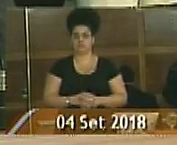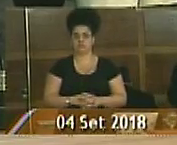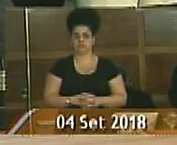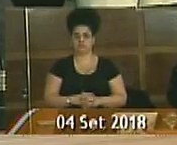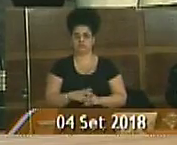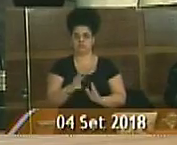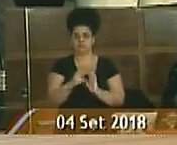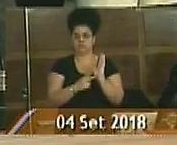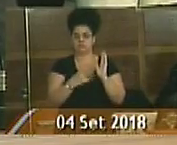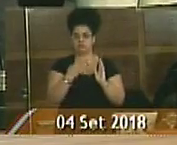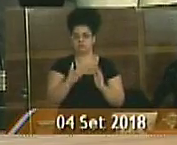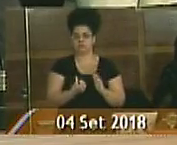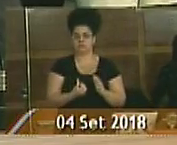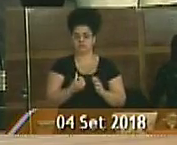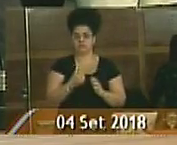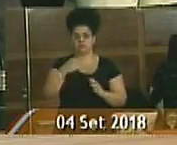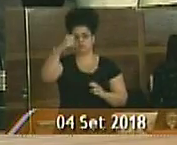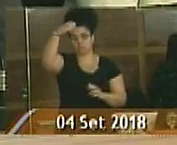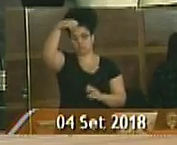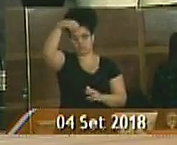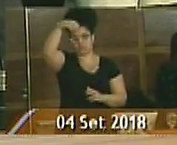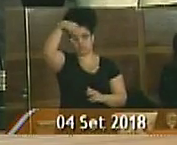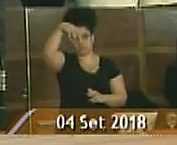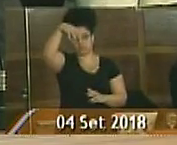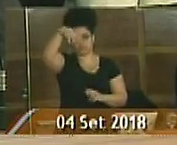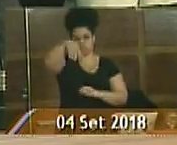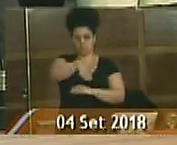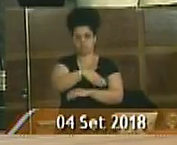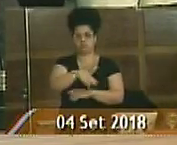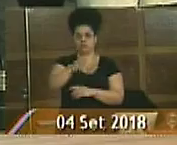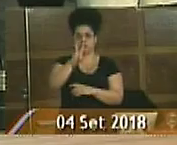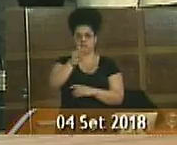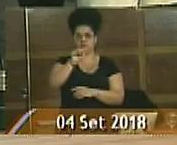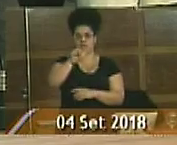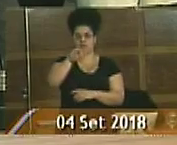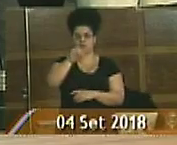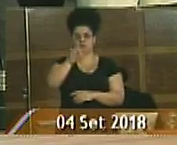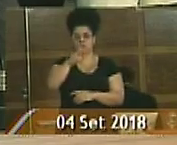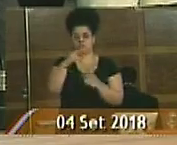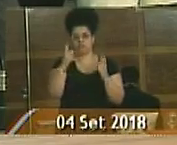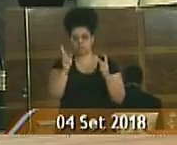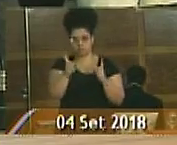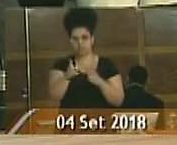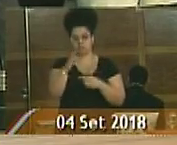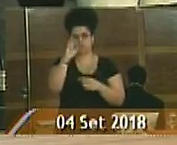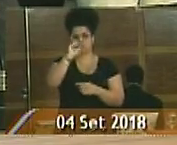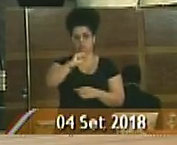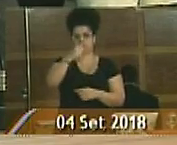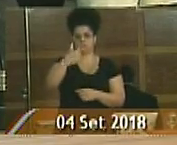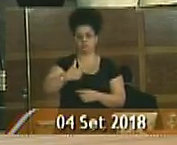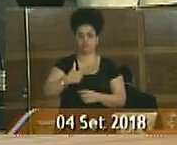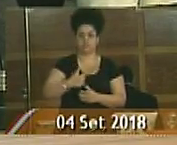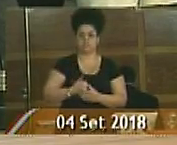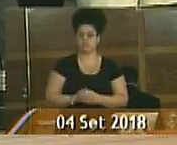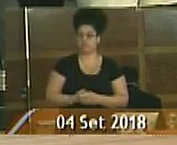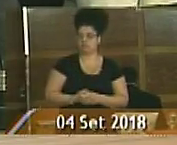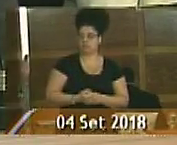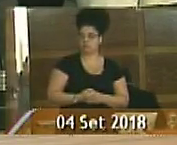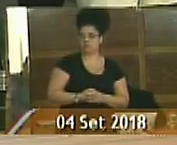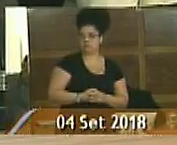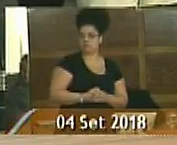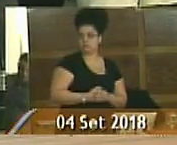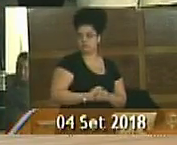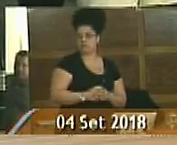Projeto 46, logrador público na rua Valmir Fogaça, localizado no bairro Monte Castelo, primeiro distrito de Angra dos Reis.